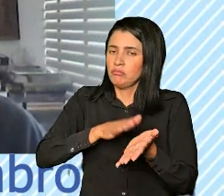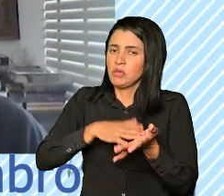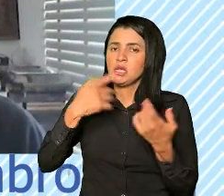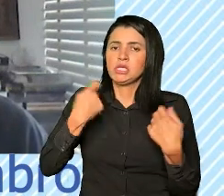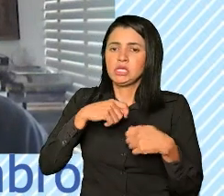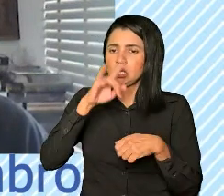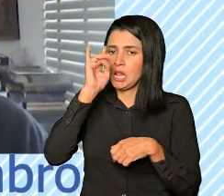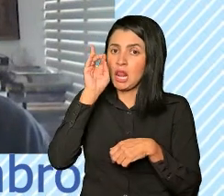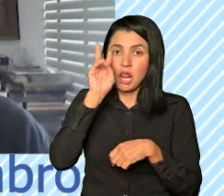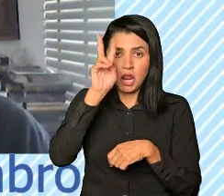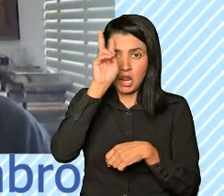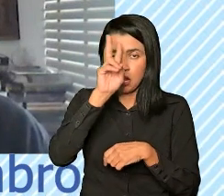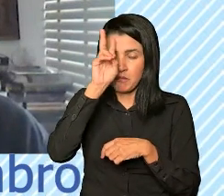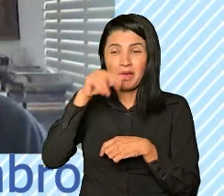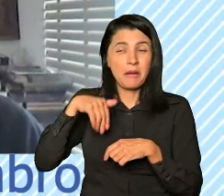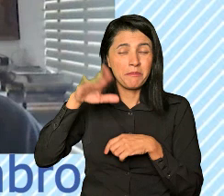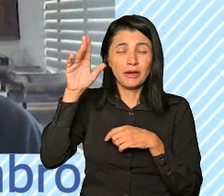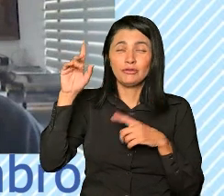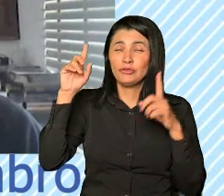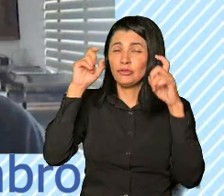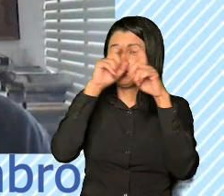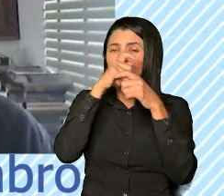as recordações mais duras.